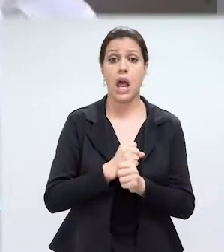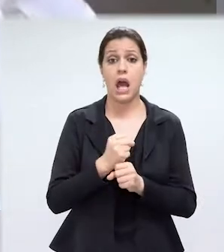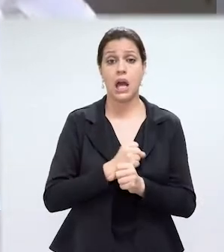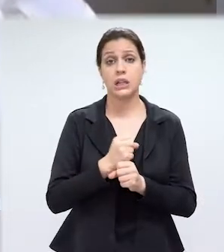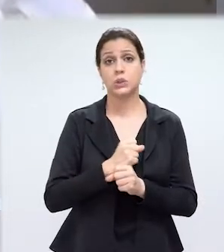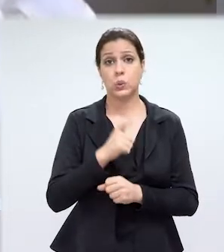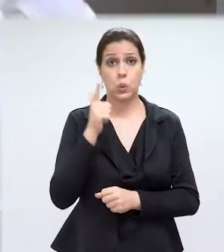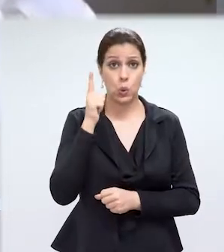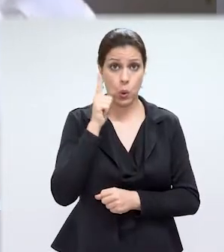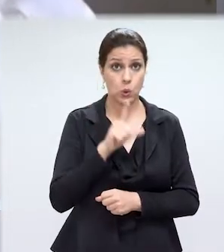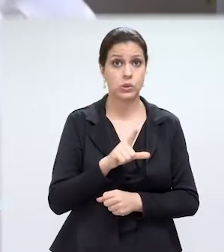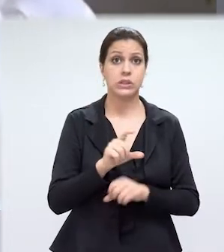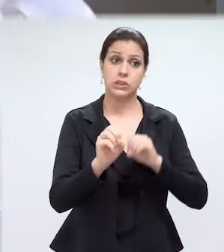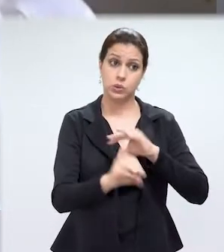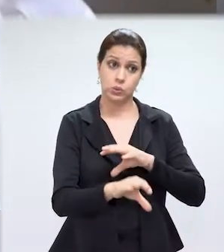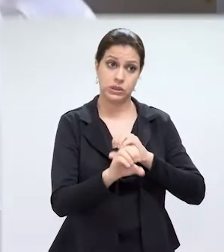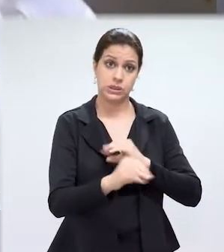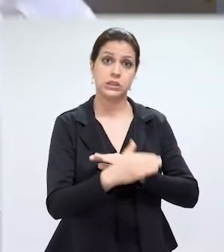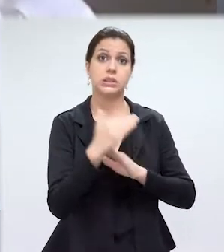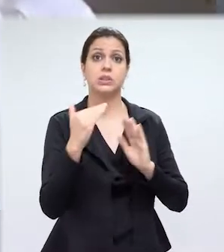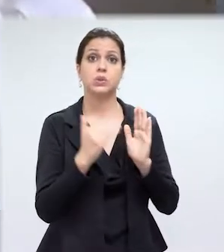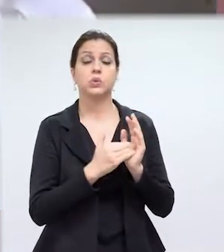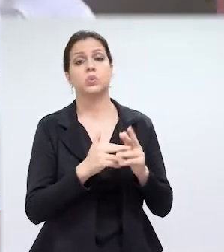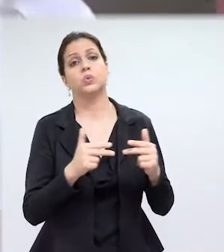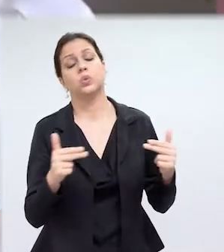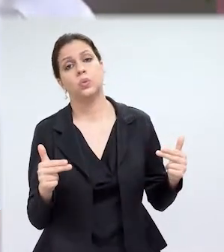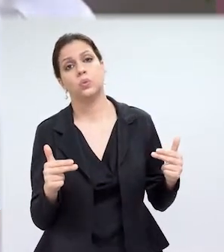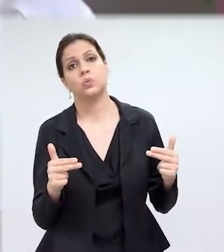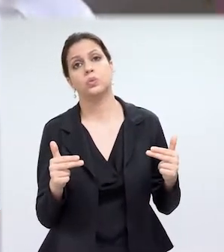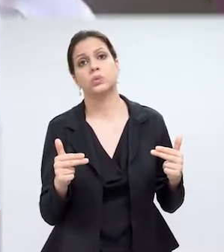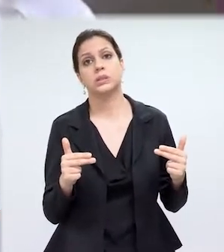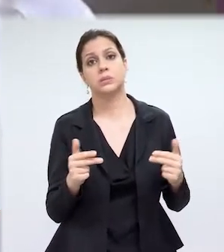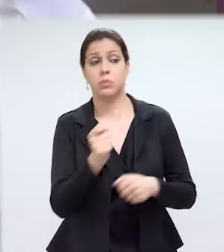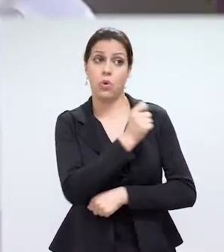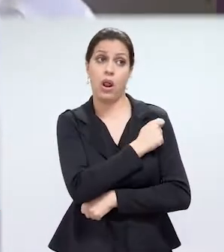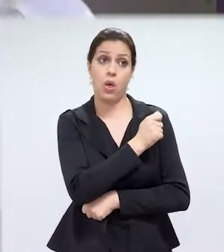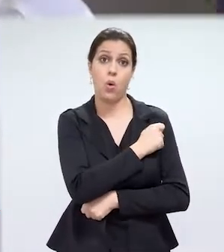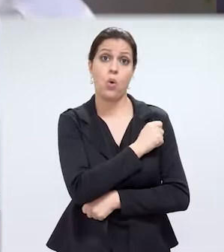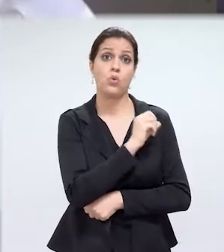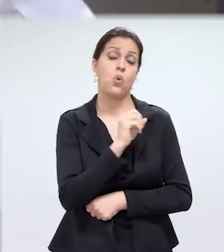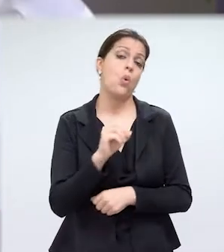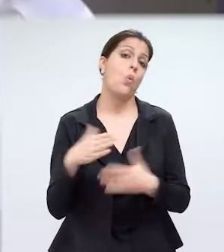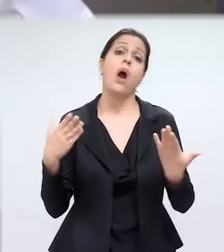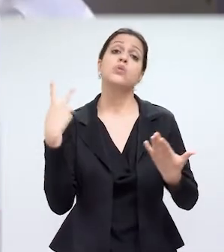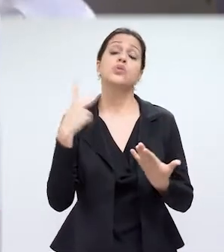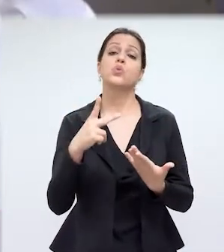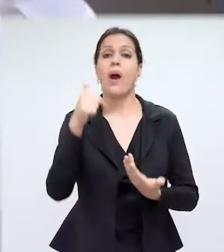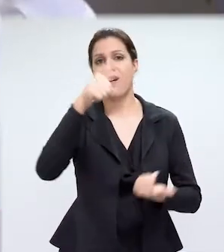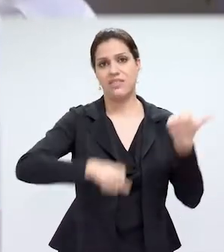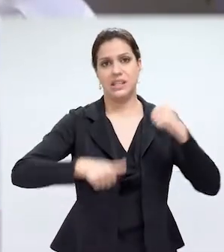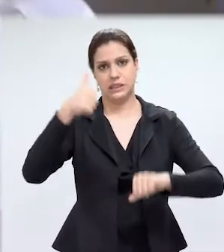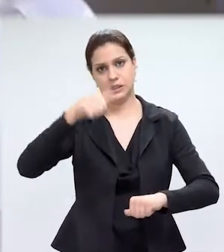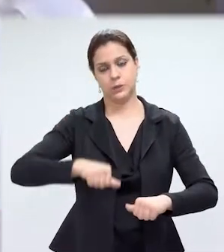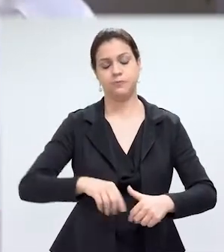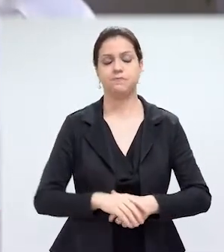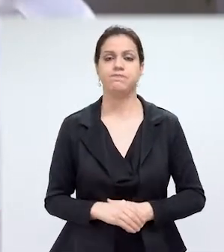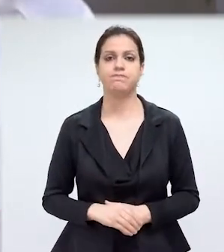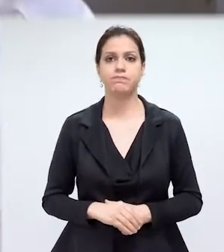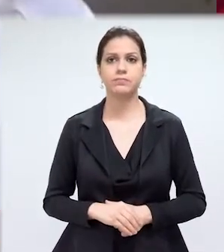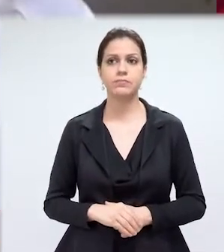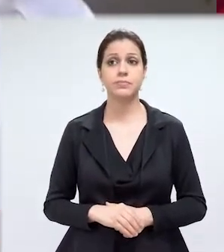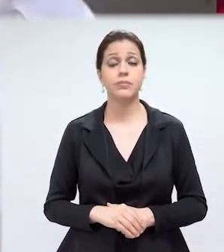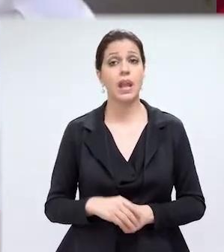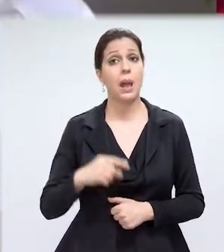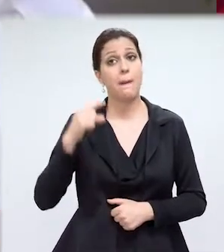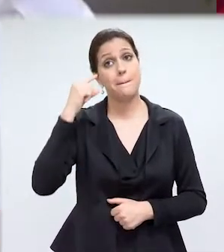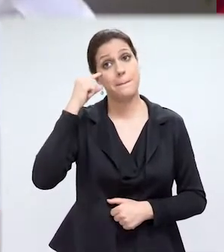que foi feito esse ano, foi possível, né, que todo o conteúdo programático chegasse até o estudante ou não? Qual que é a avaliação